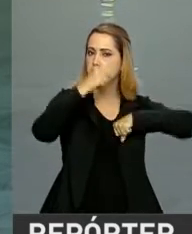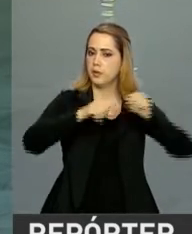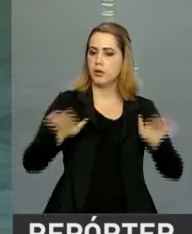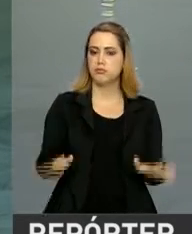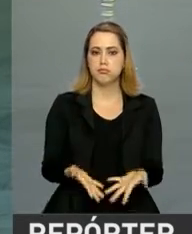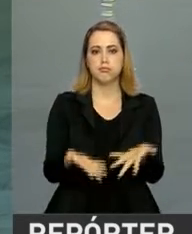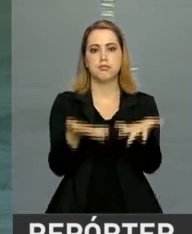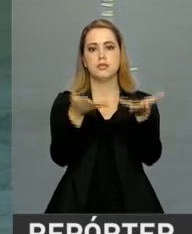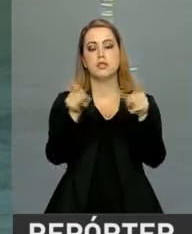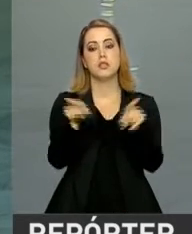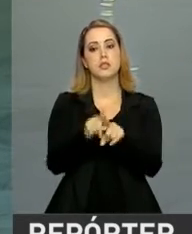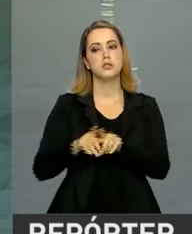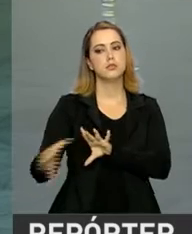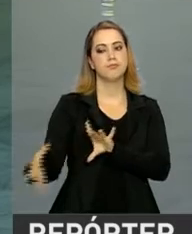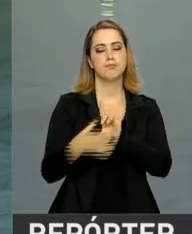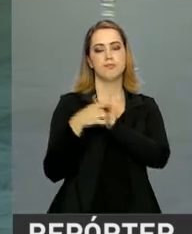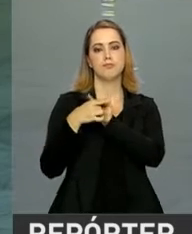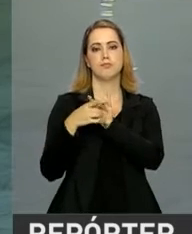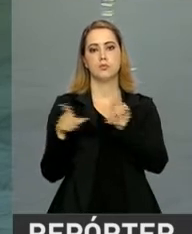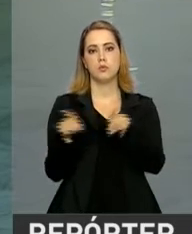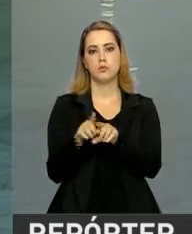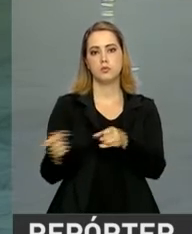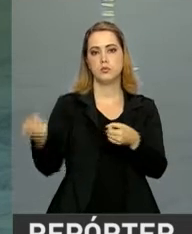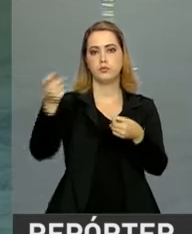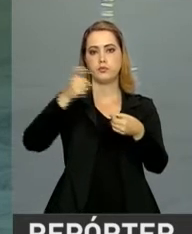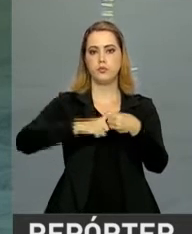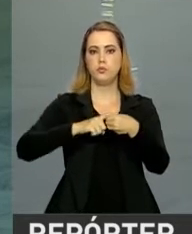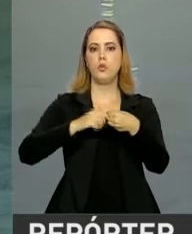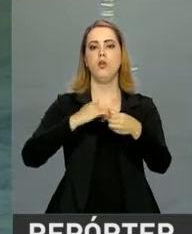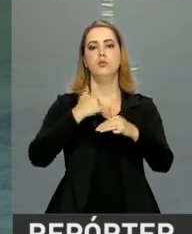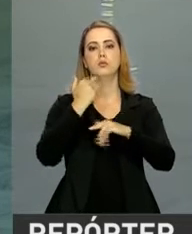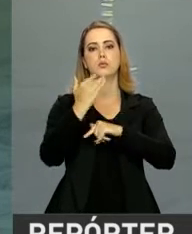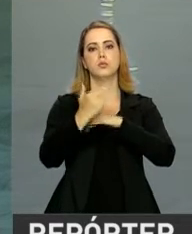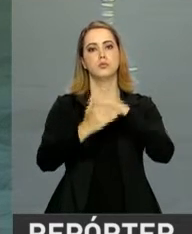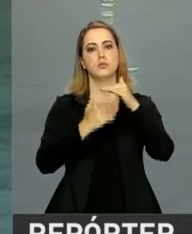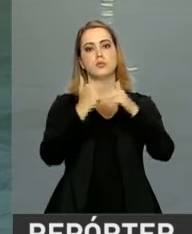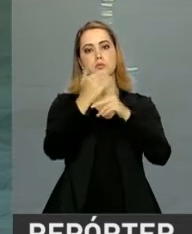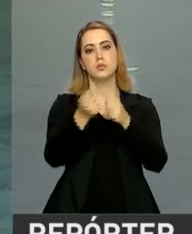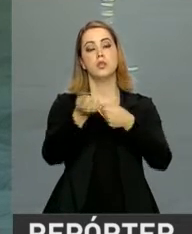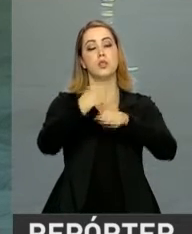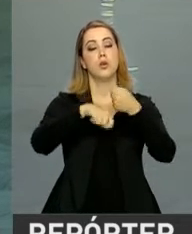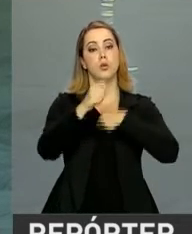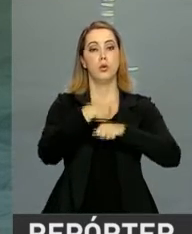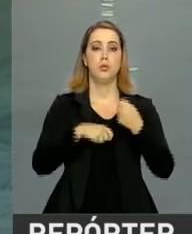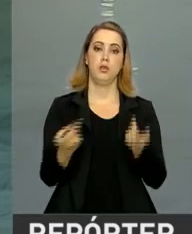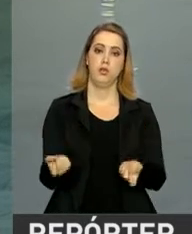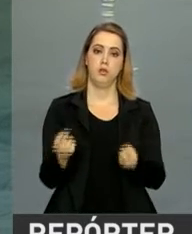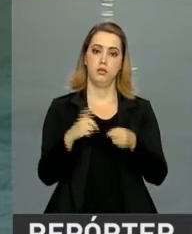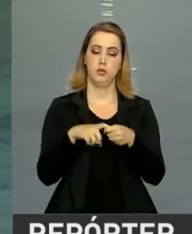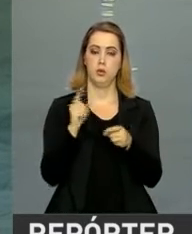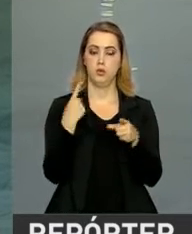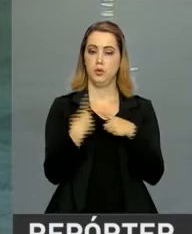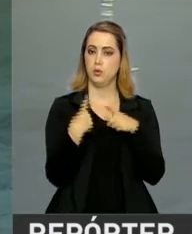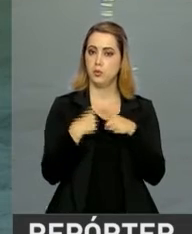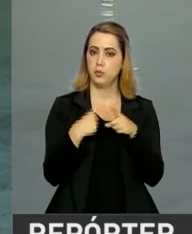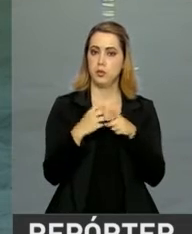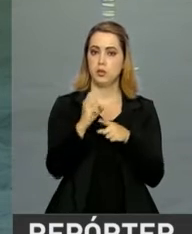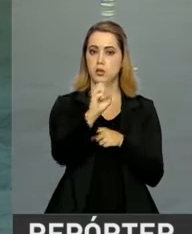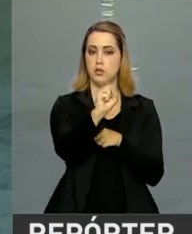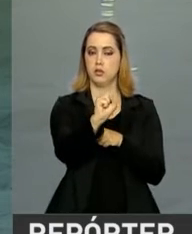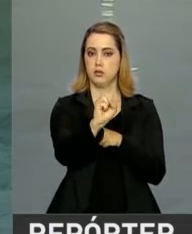isso reunido implementar uma recuperação gradual da economia isso porque a taxa selic como nós já conversamos